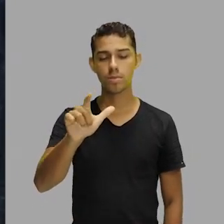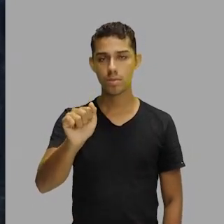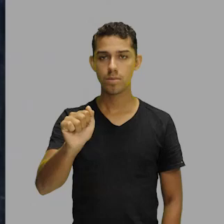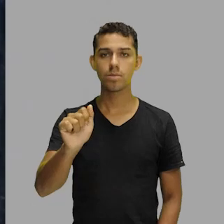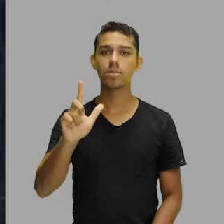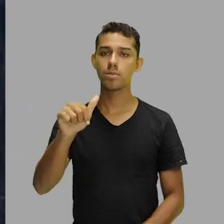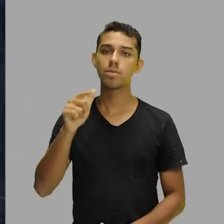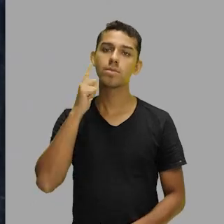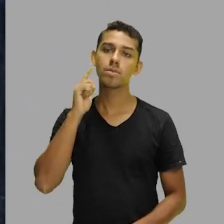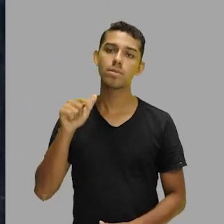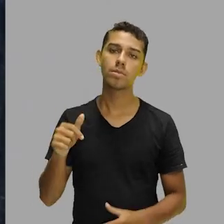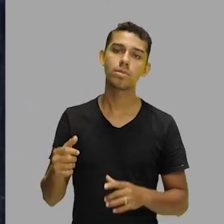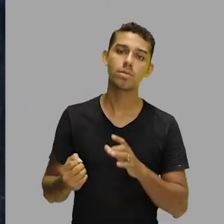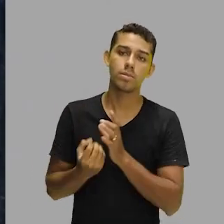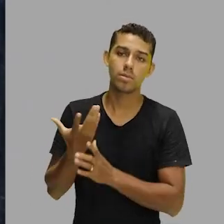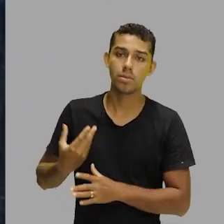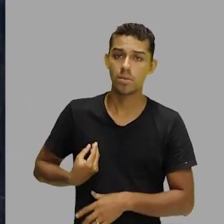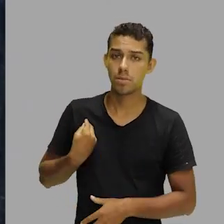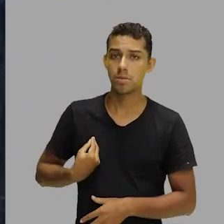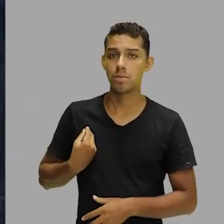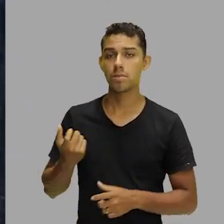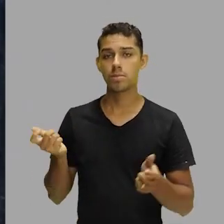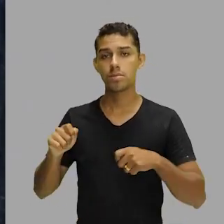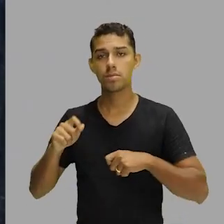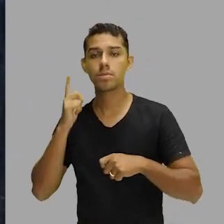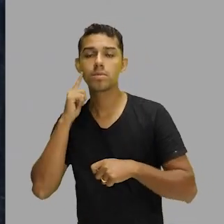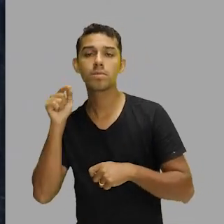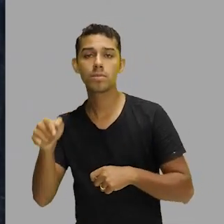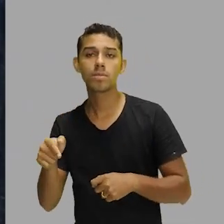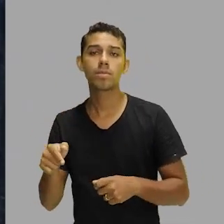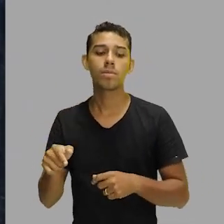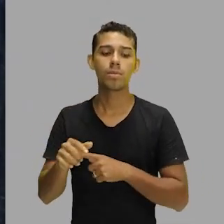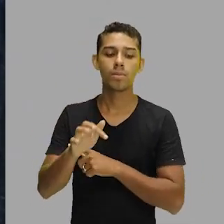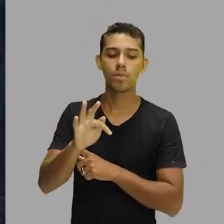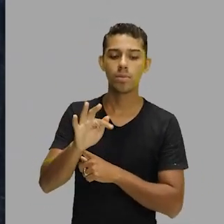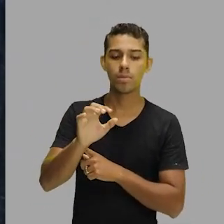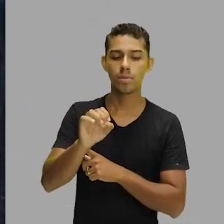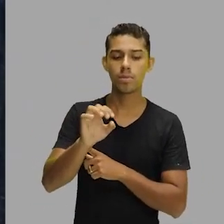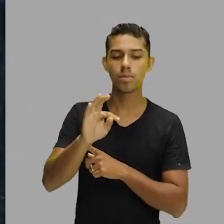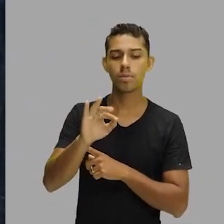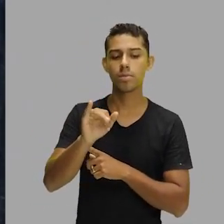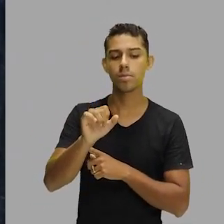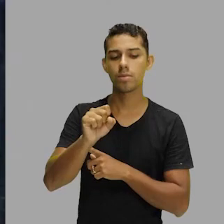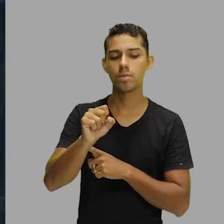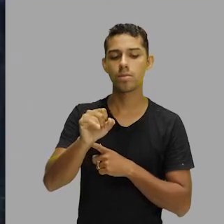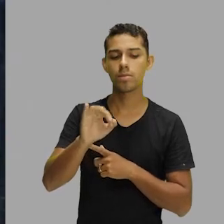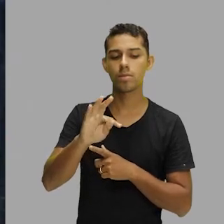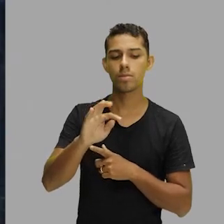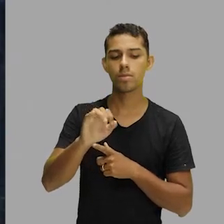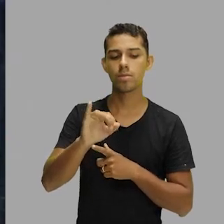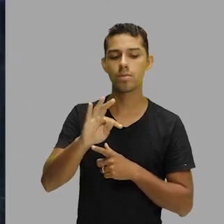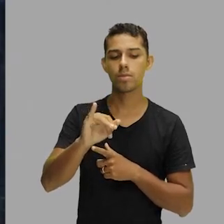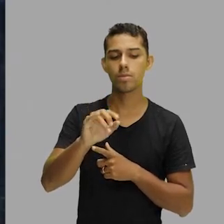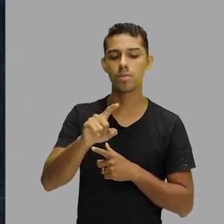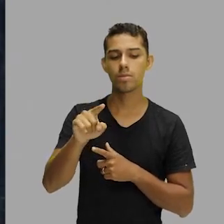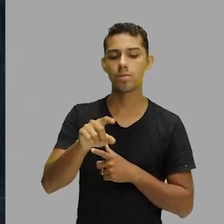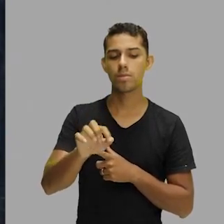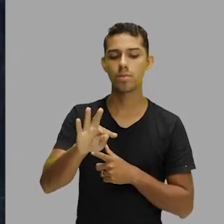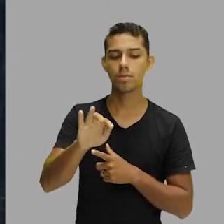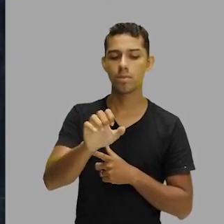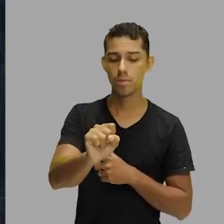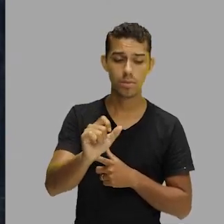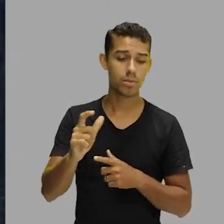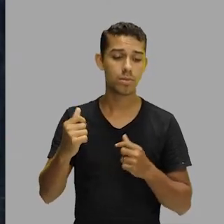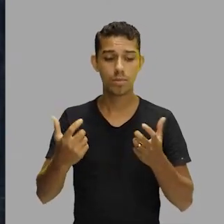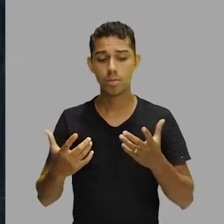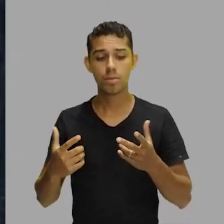são consideradas como seres fotossintetizantes, né? Elas armazenam lipídios, proteínas